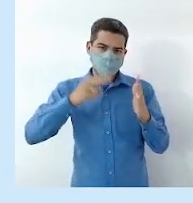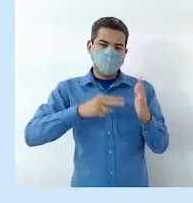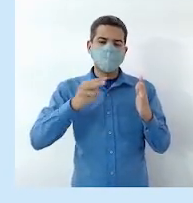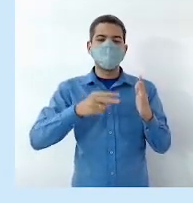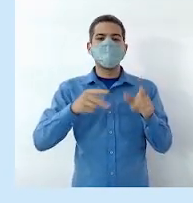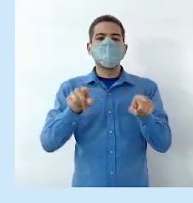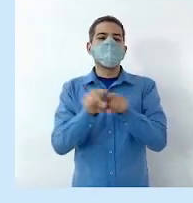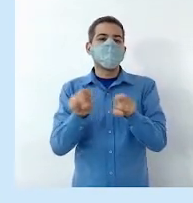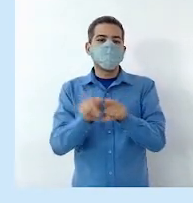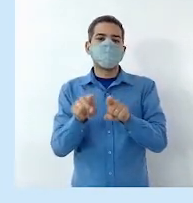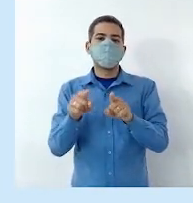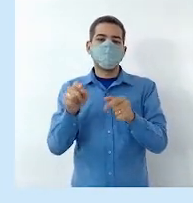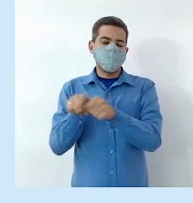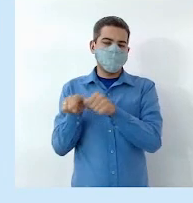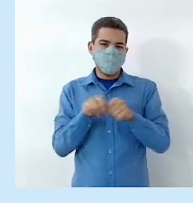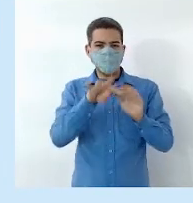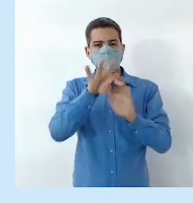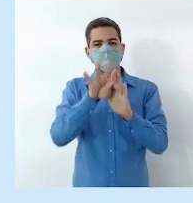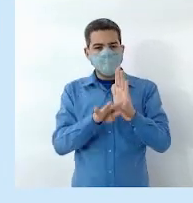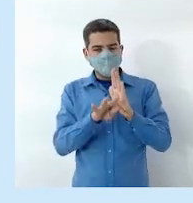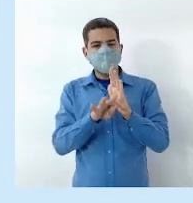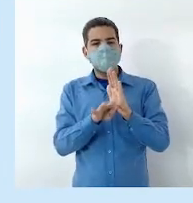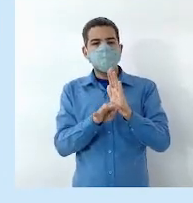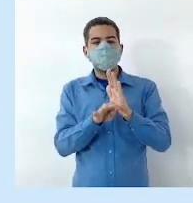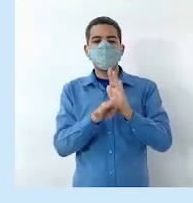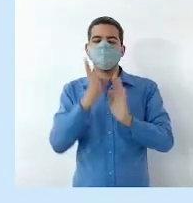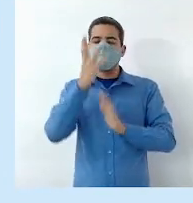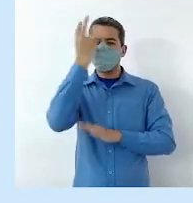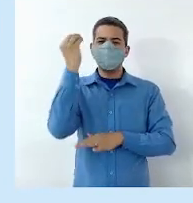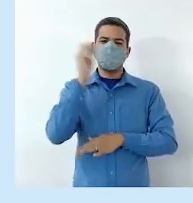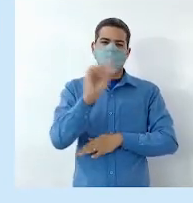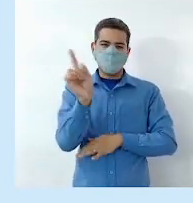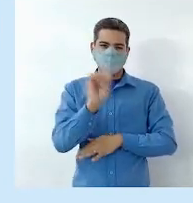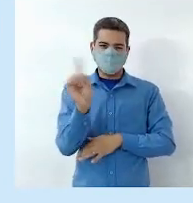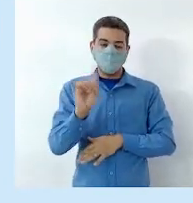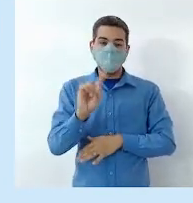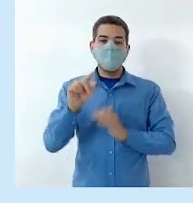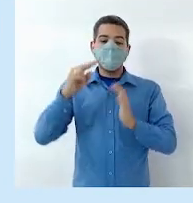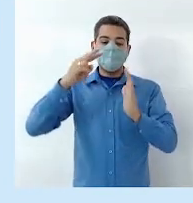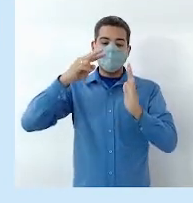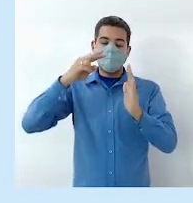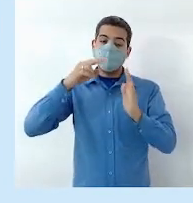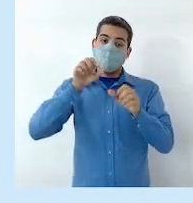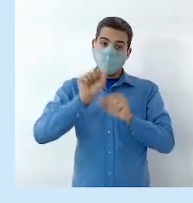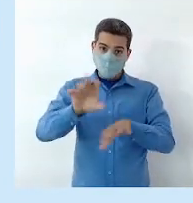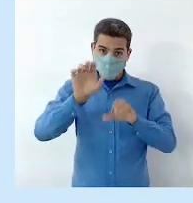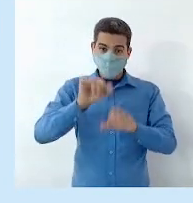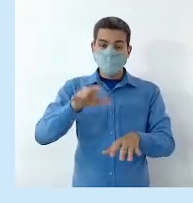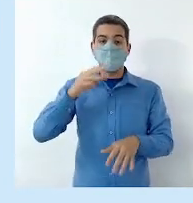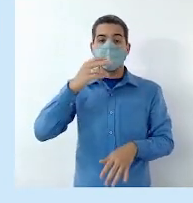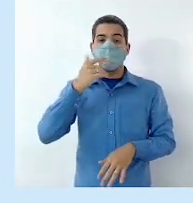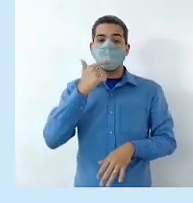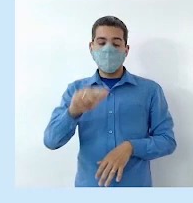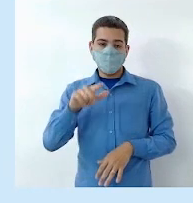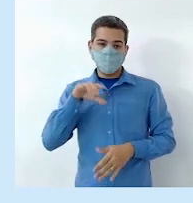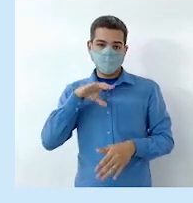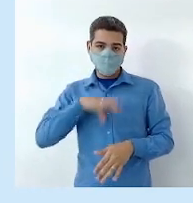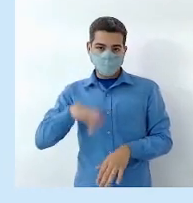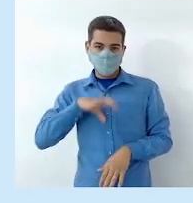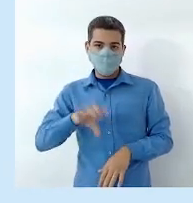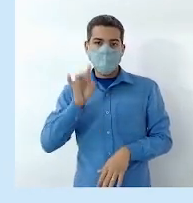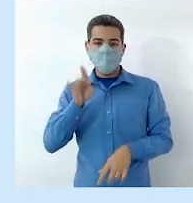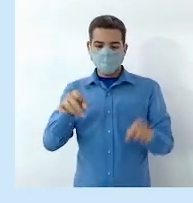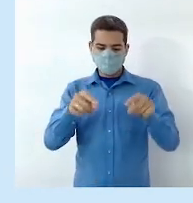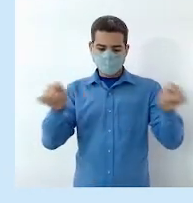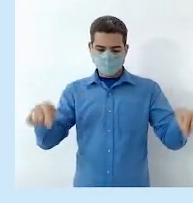quanto a produção textual e não esqueçam que as aulas de língua portuguesa elas não se limitam ao espaço